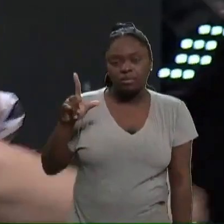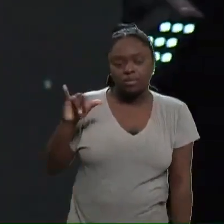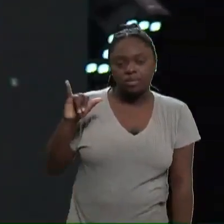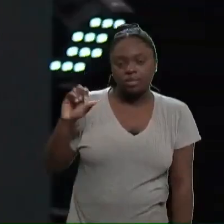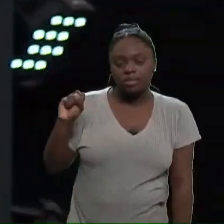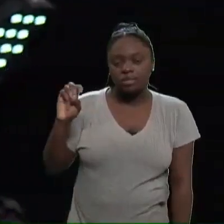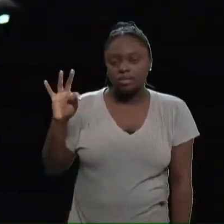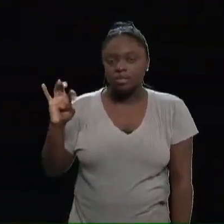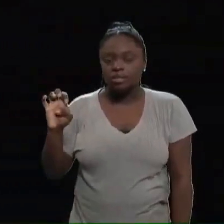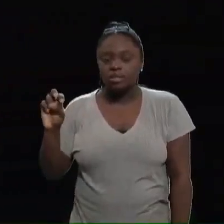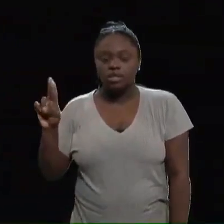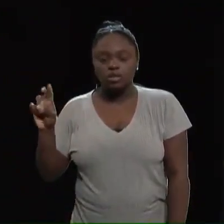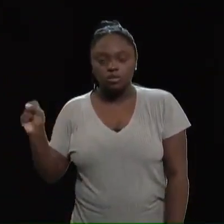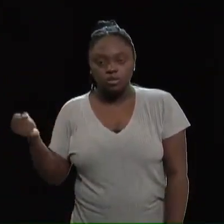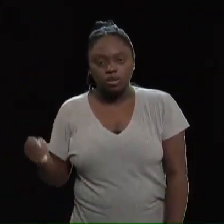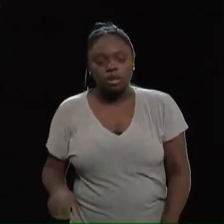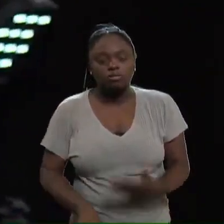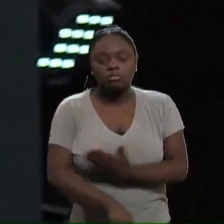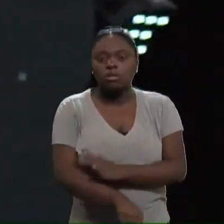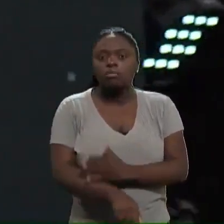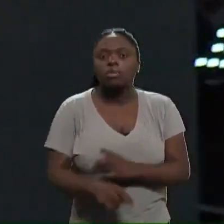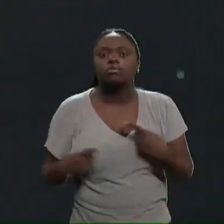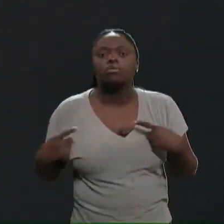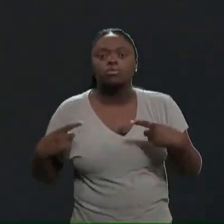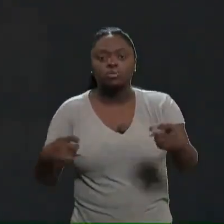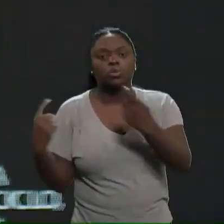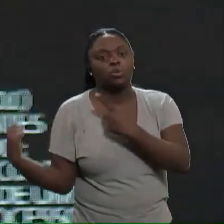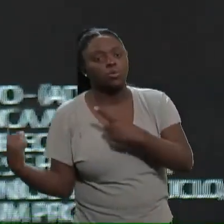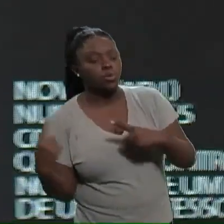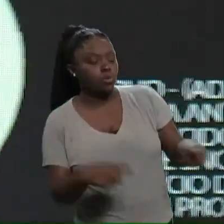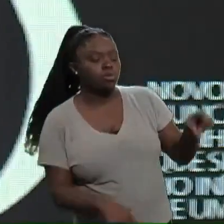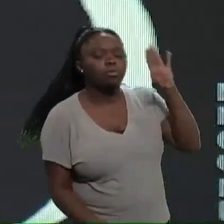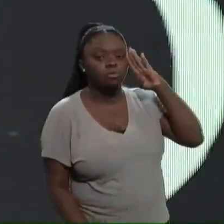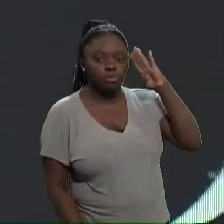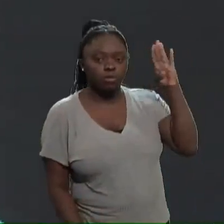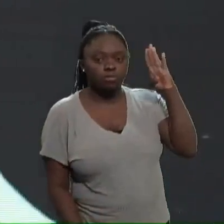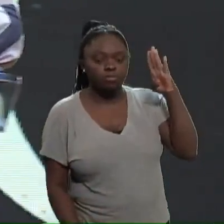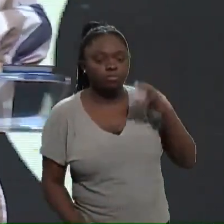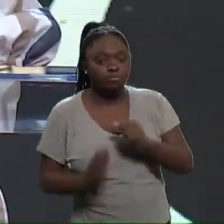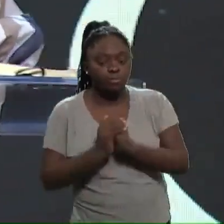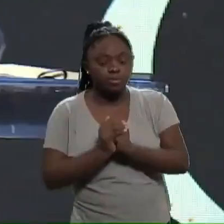contra soldados. Olha para esse irmão e fala, pega isso.